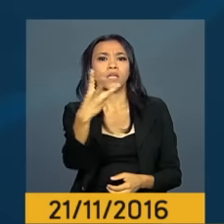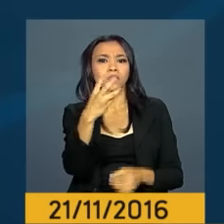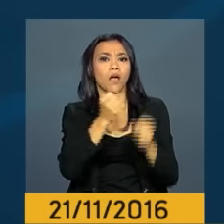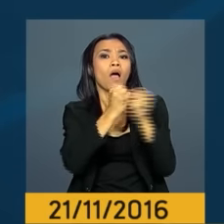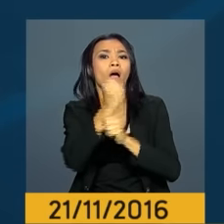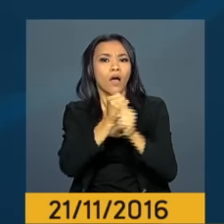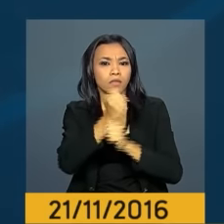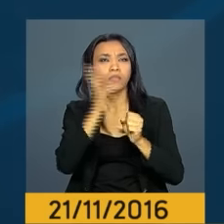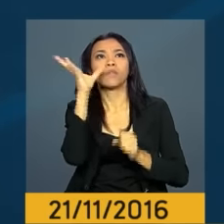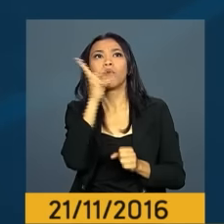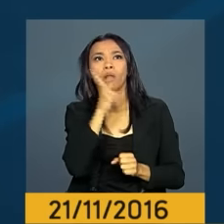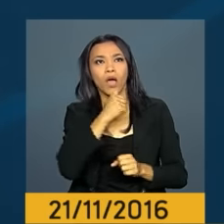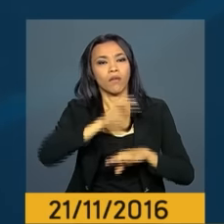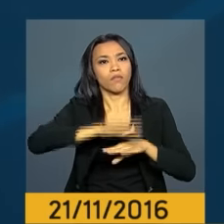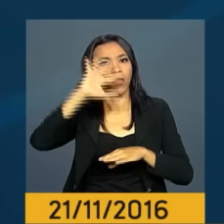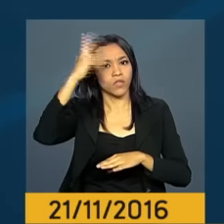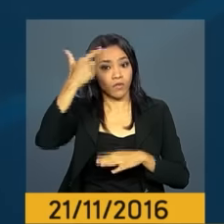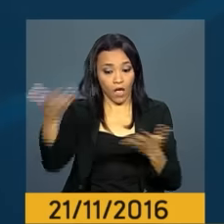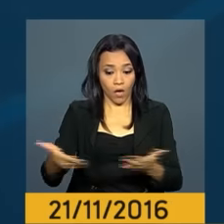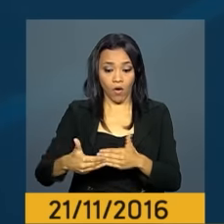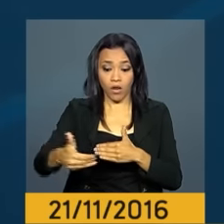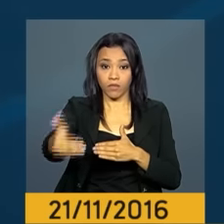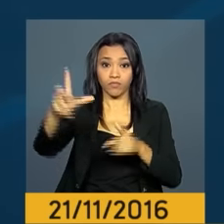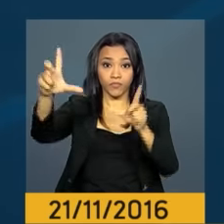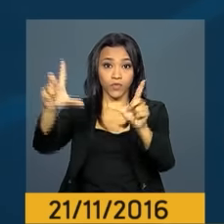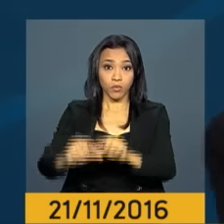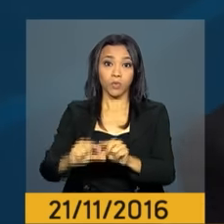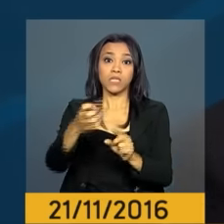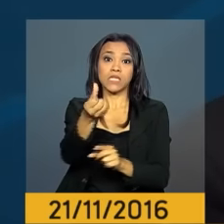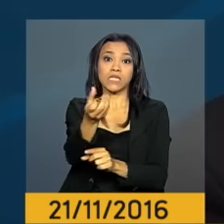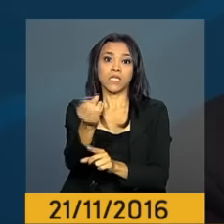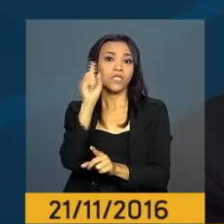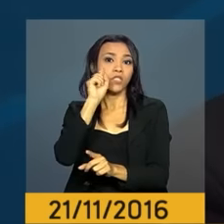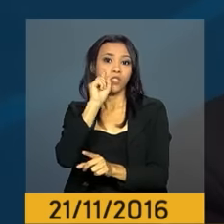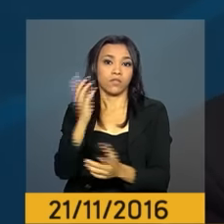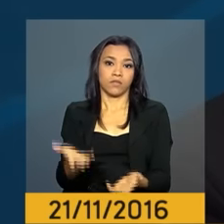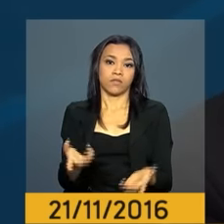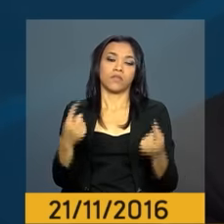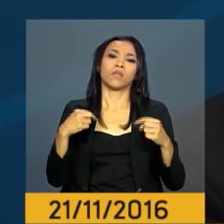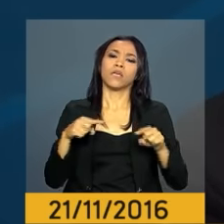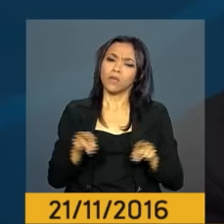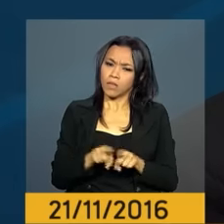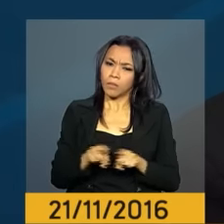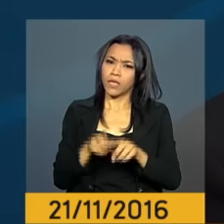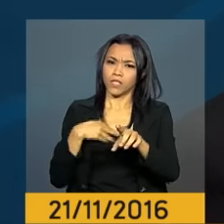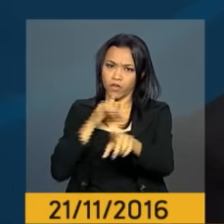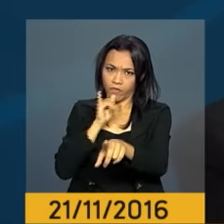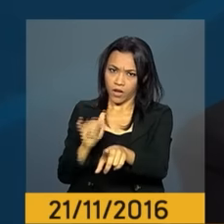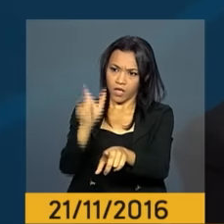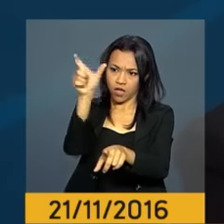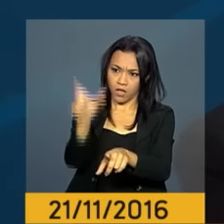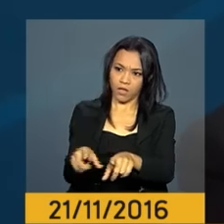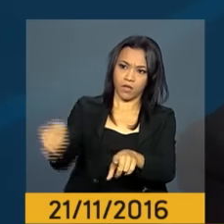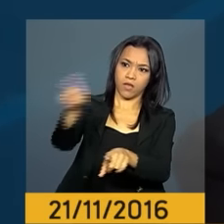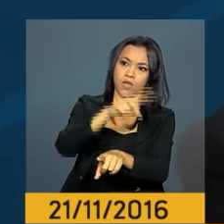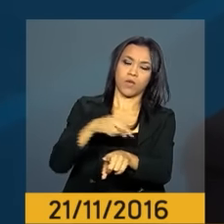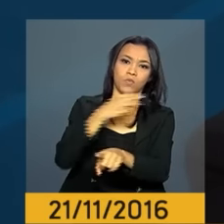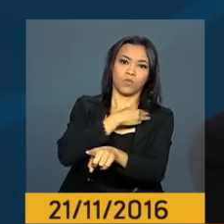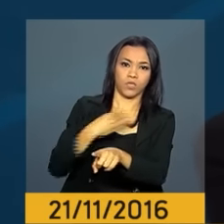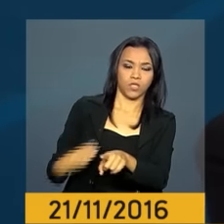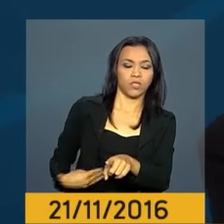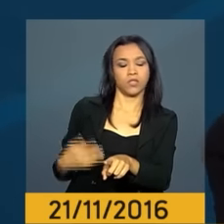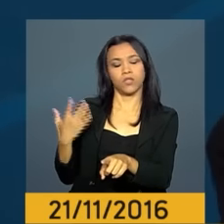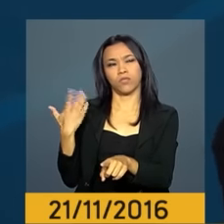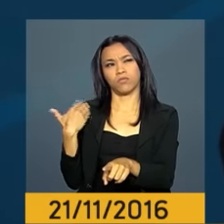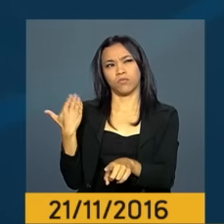60 dias. E a partir daí, numa reunião no Ministério, eu determinei aos nossos prezados ministros que até o mês de